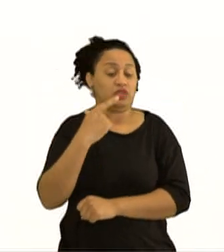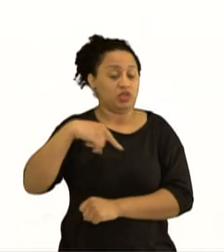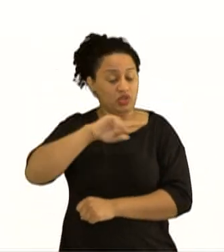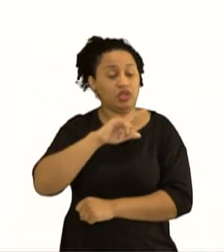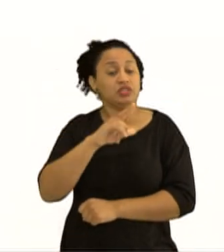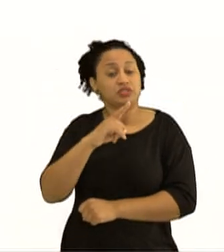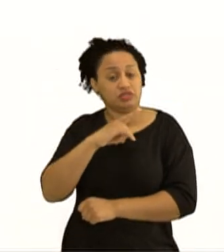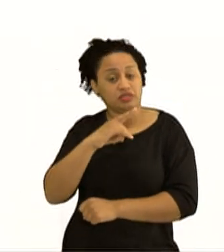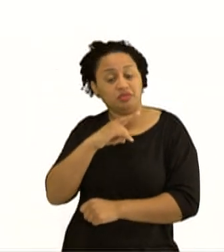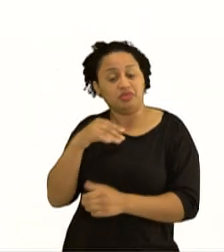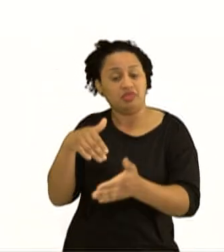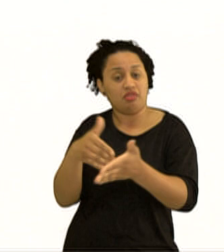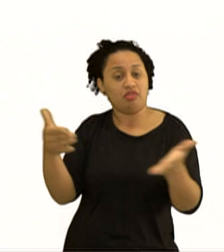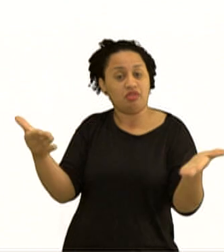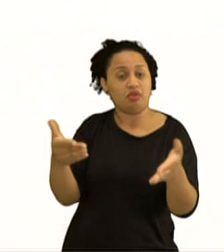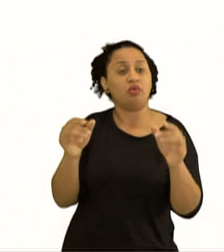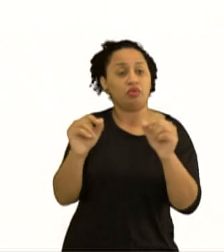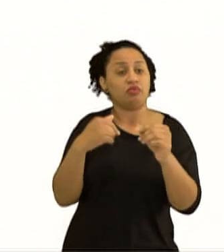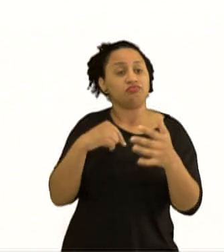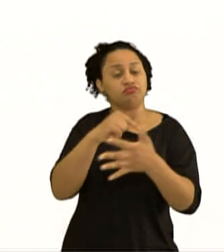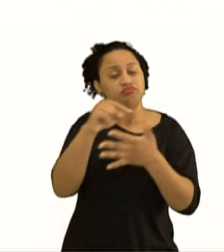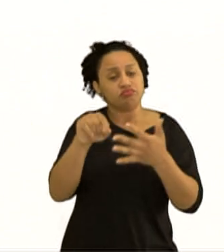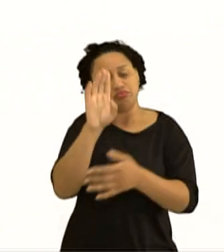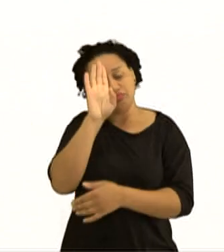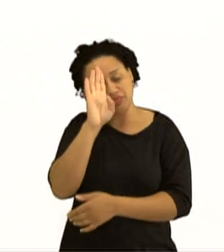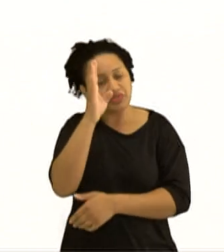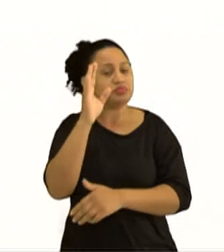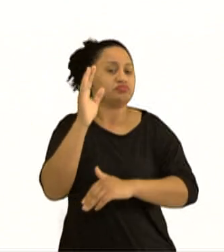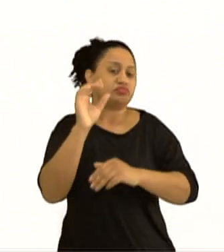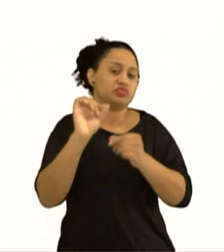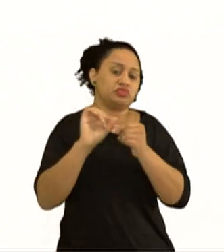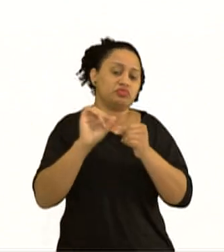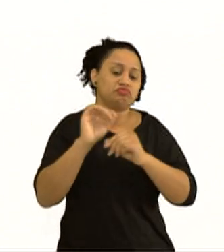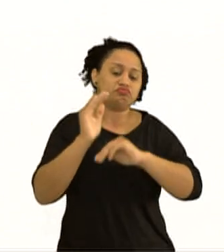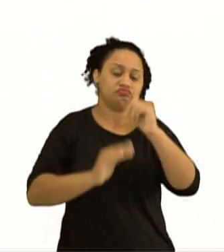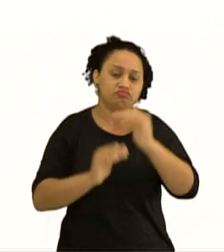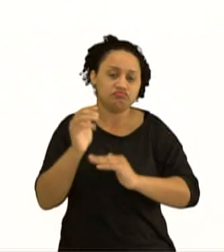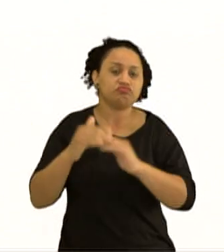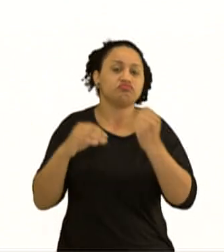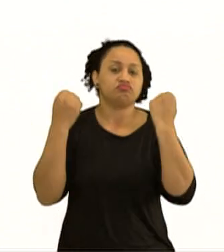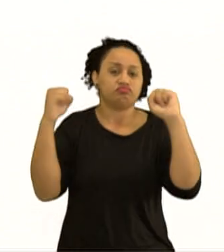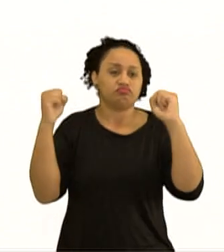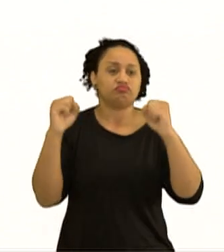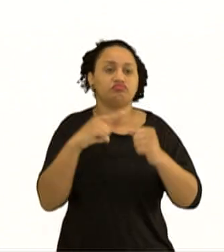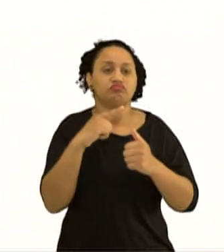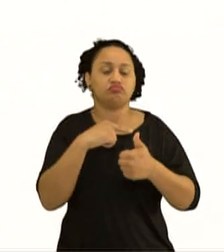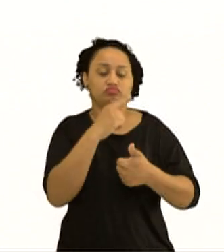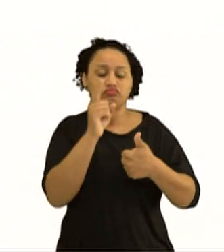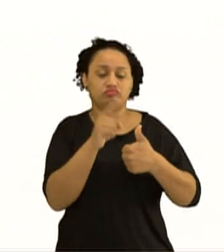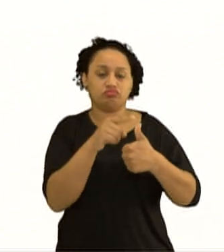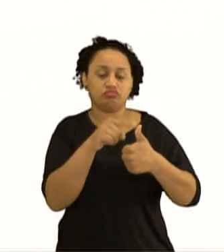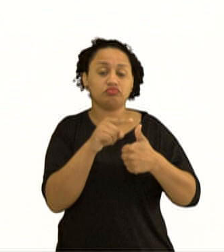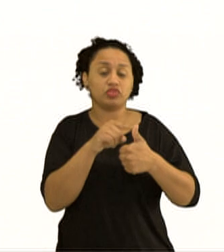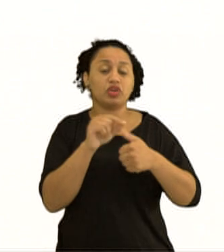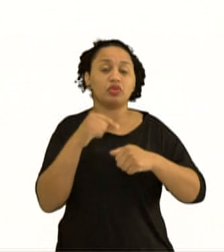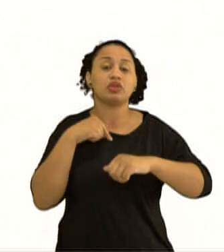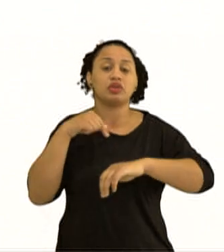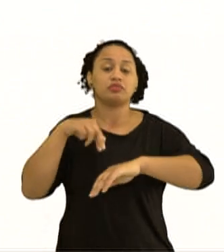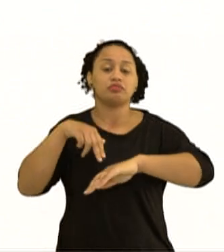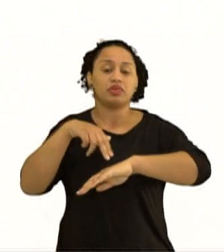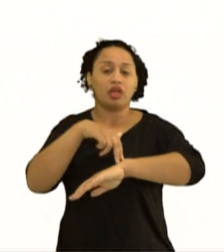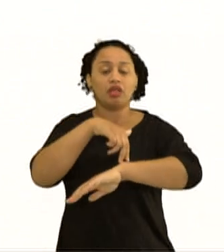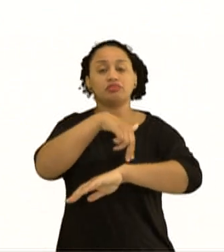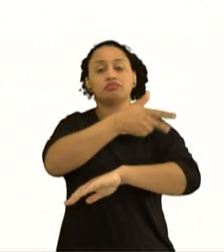dias atuais e principalmente que são realizadas nas aulas de educação física. Então nós temos ginástica artística.